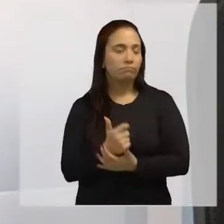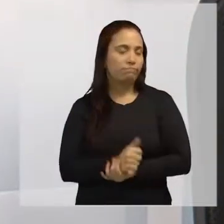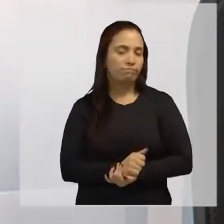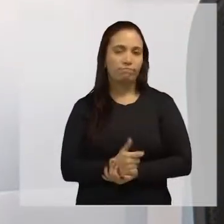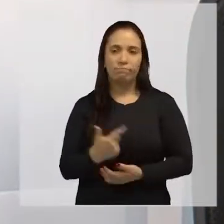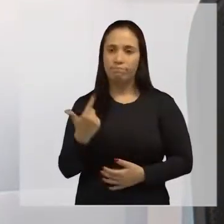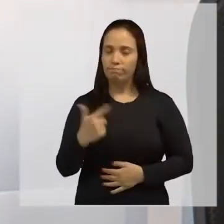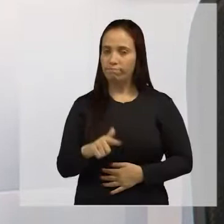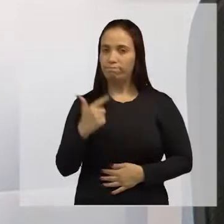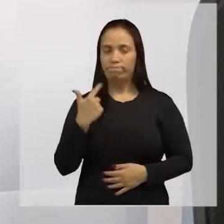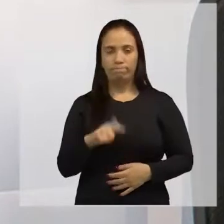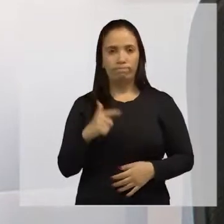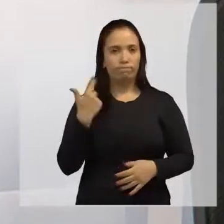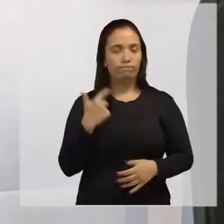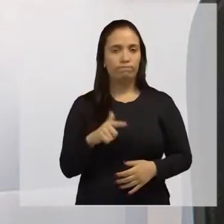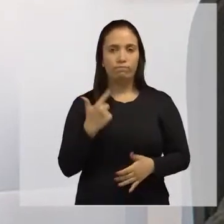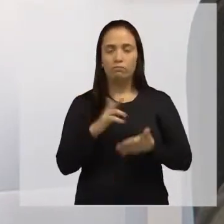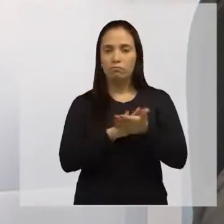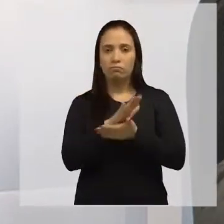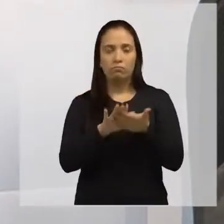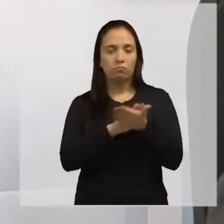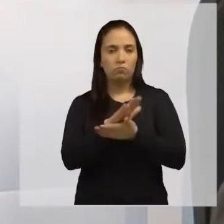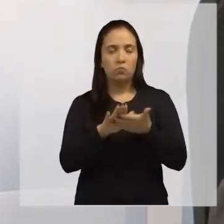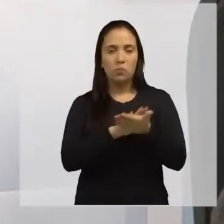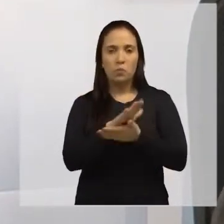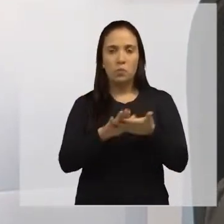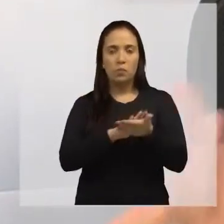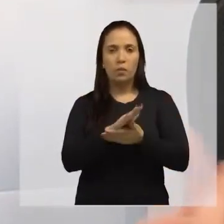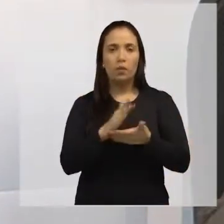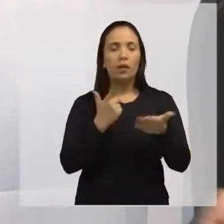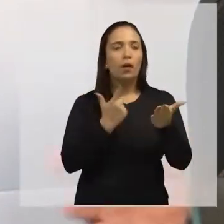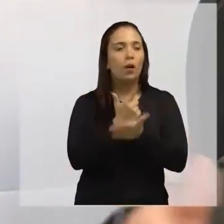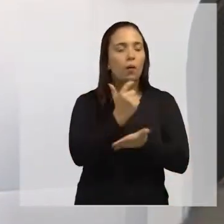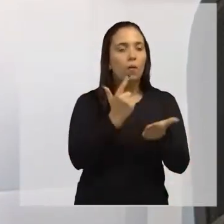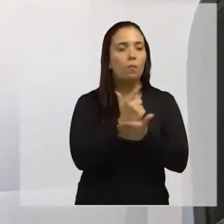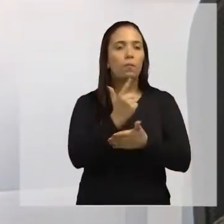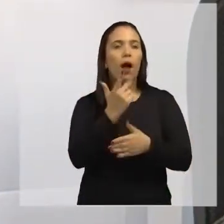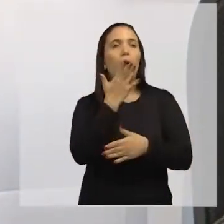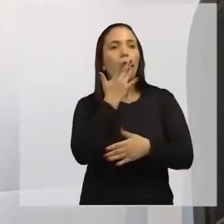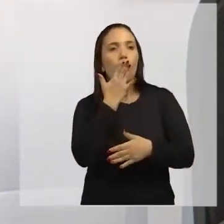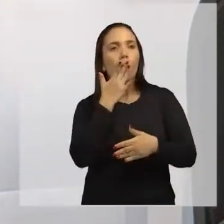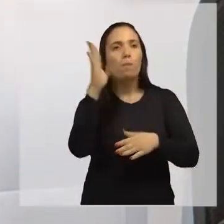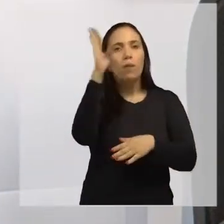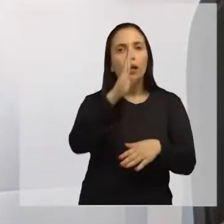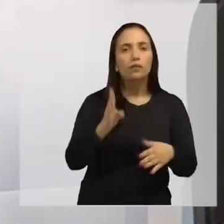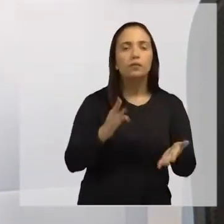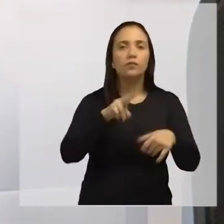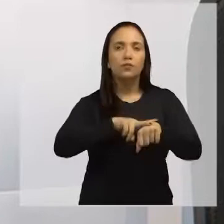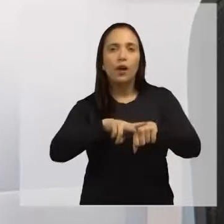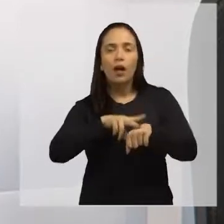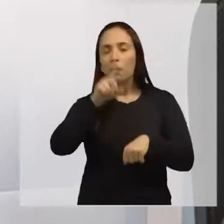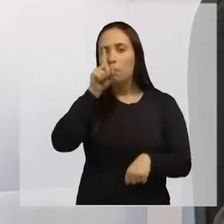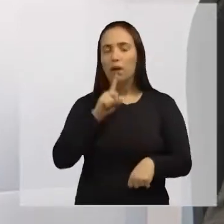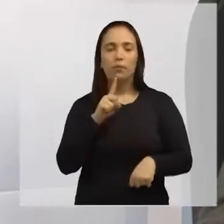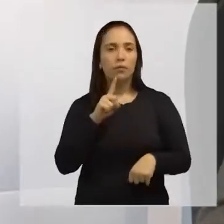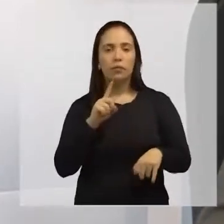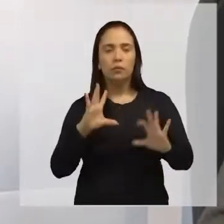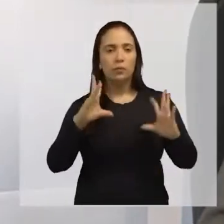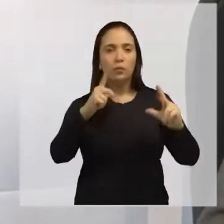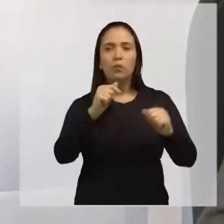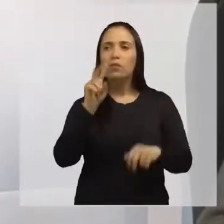cores do Brasil, não comprou uma capa para o celular com a bandeira do Brasil, quer dizer, sentiram um